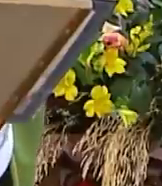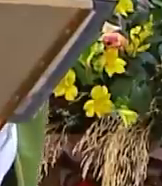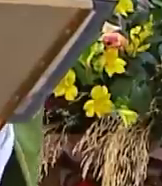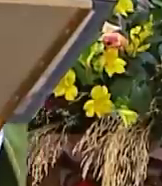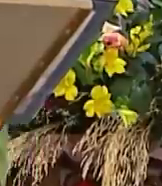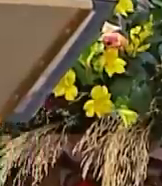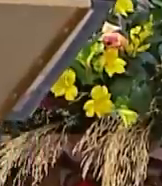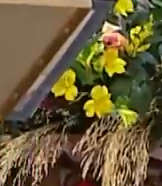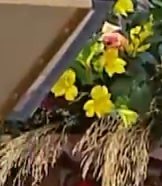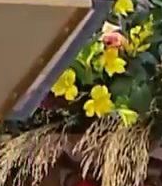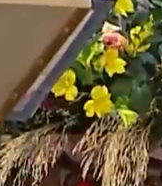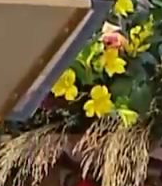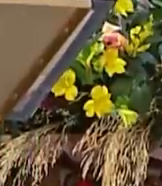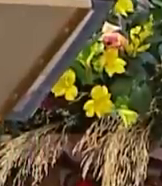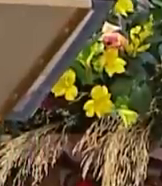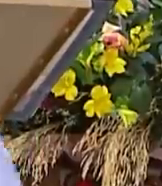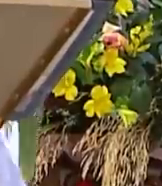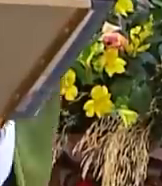Mas não, padre,